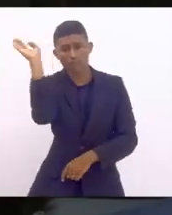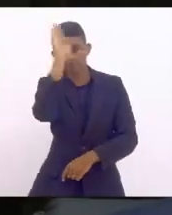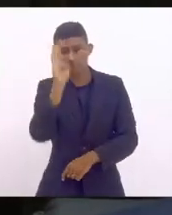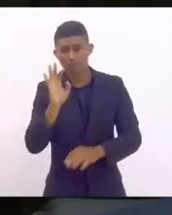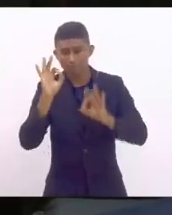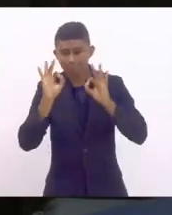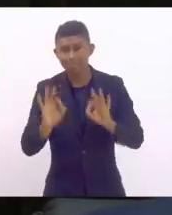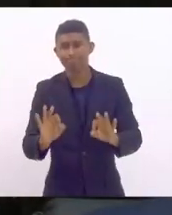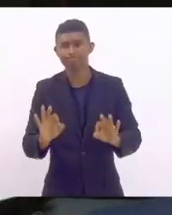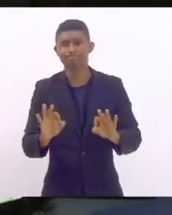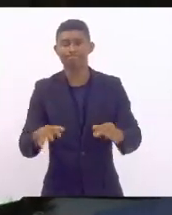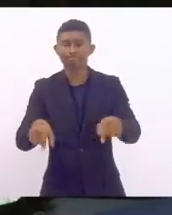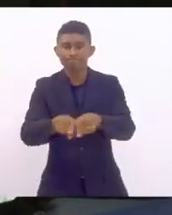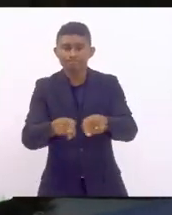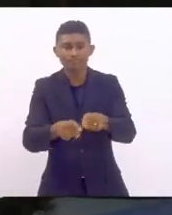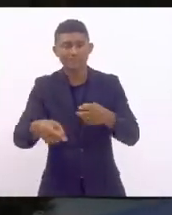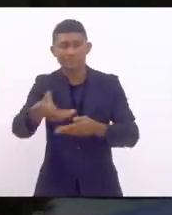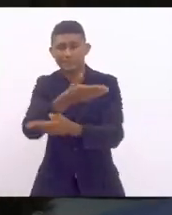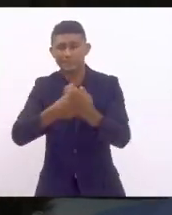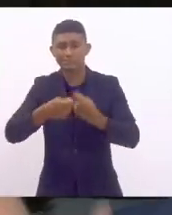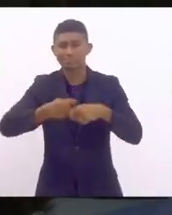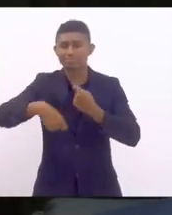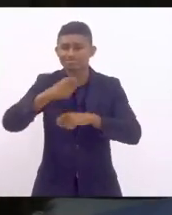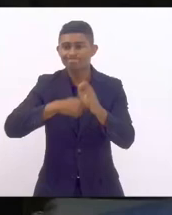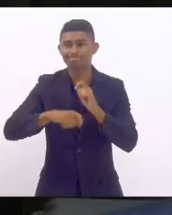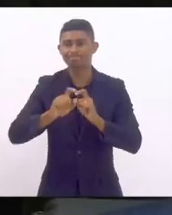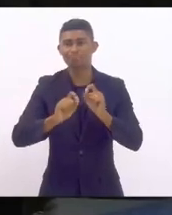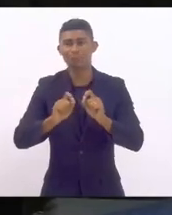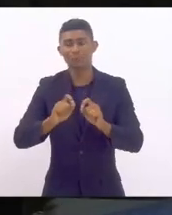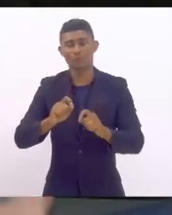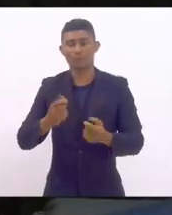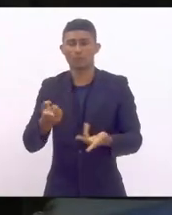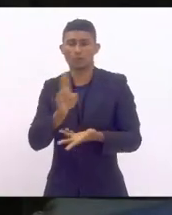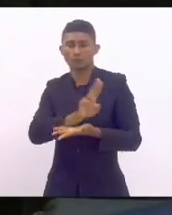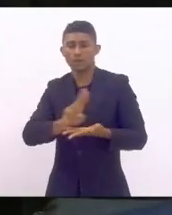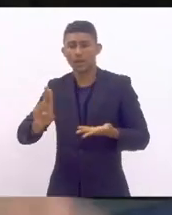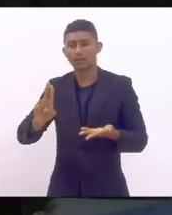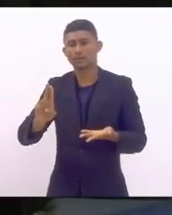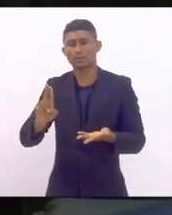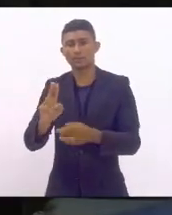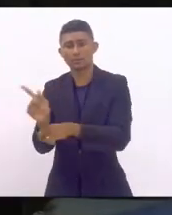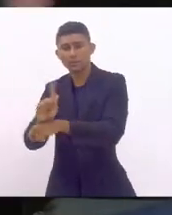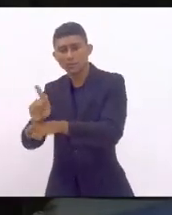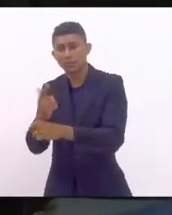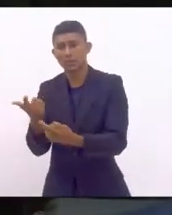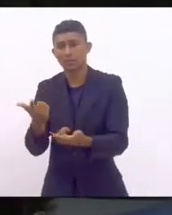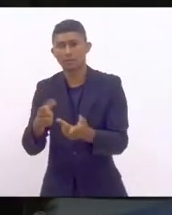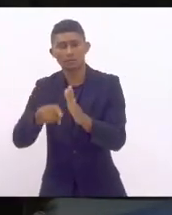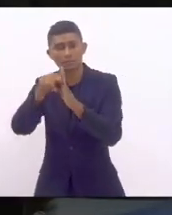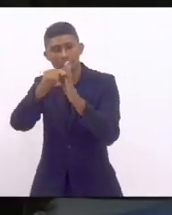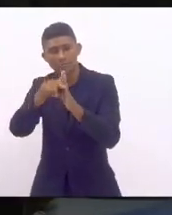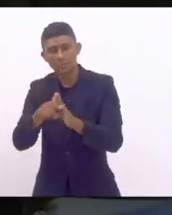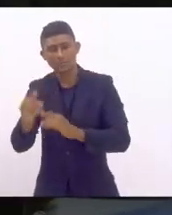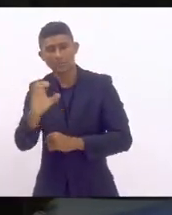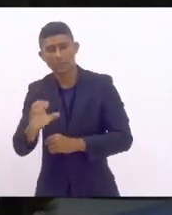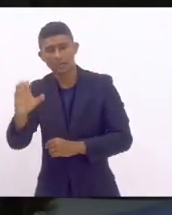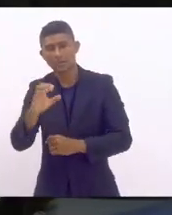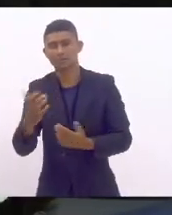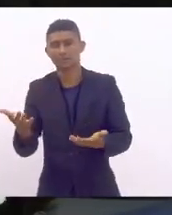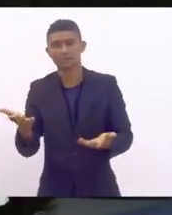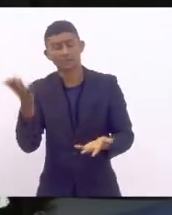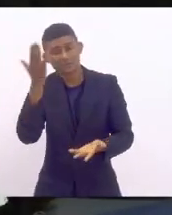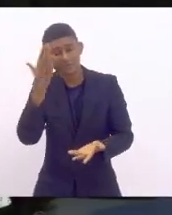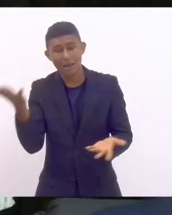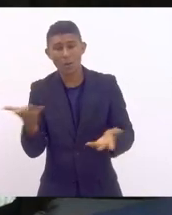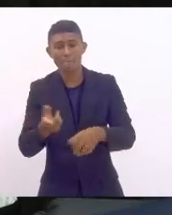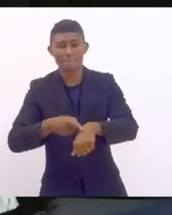fazer uma articulação da Universidade com a gestão gerar desenvolvimento pesquisa ciência no momento